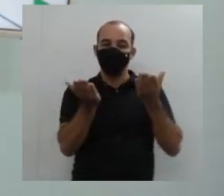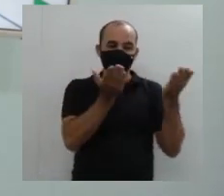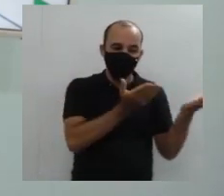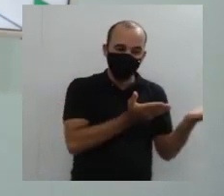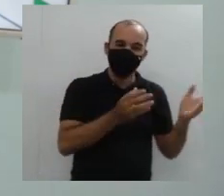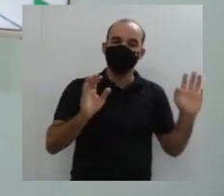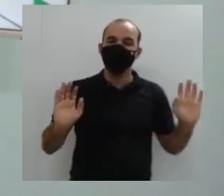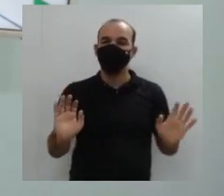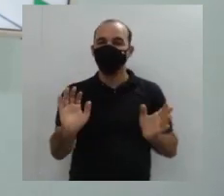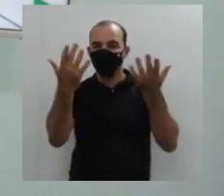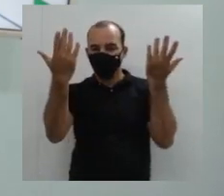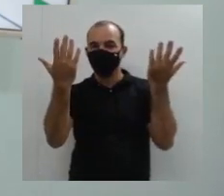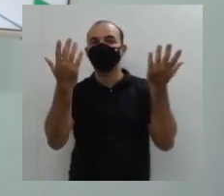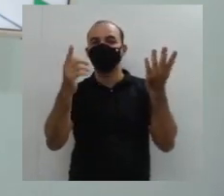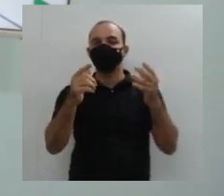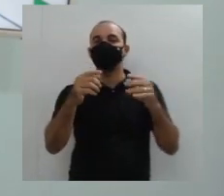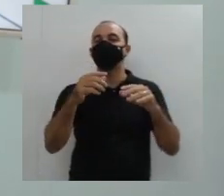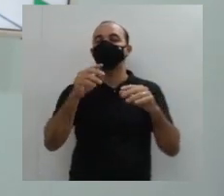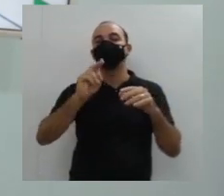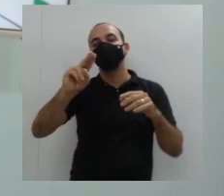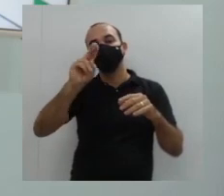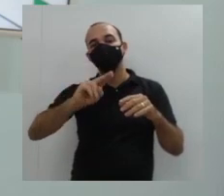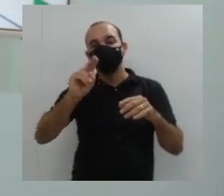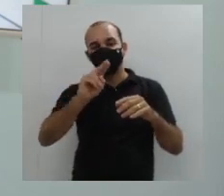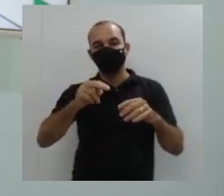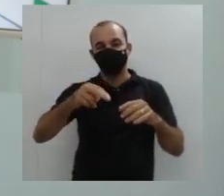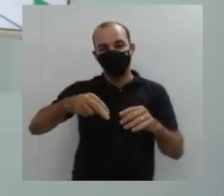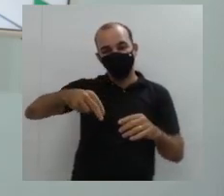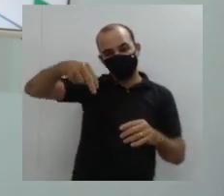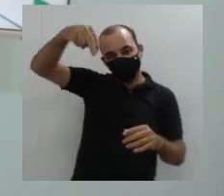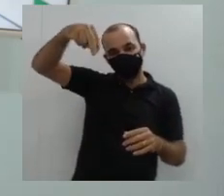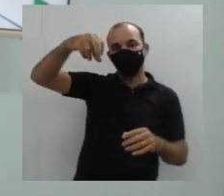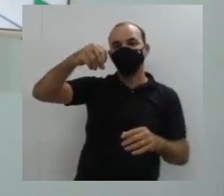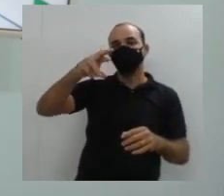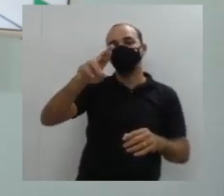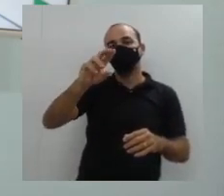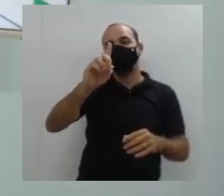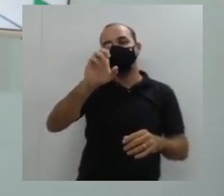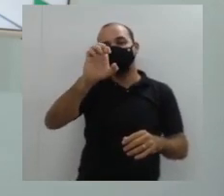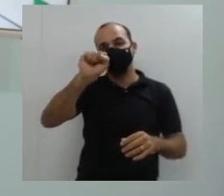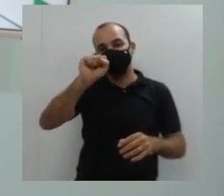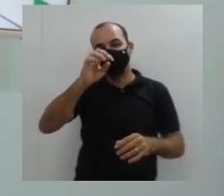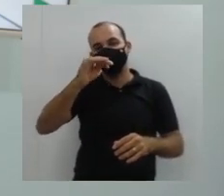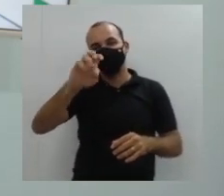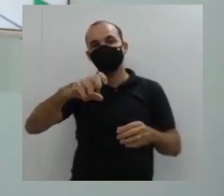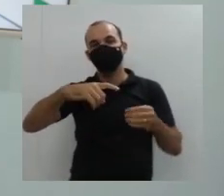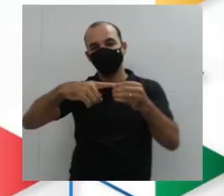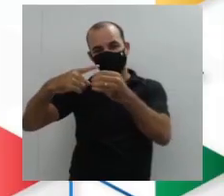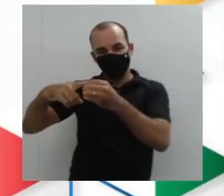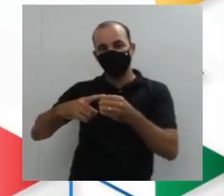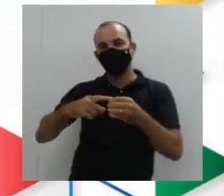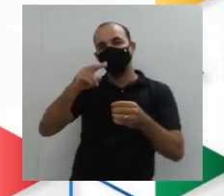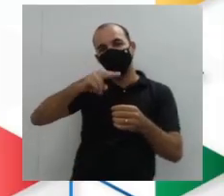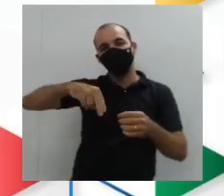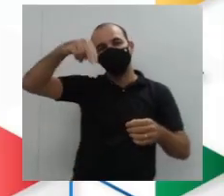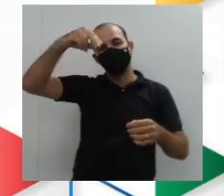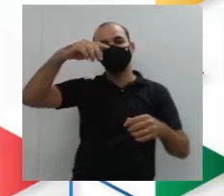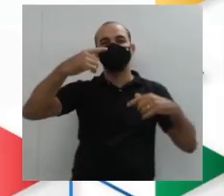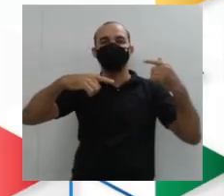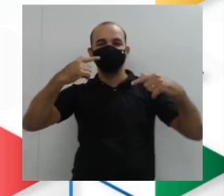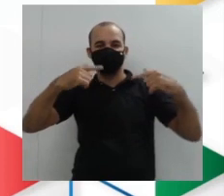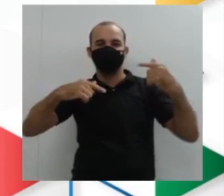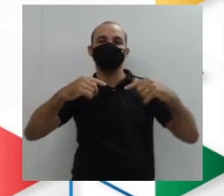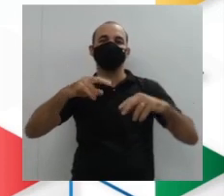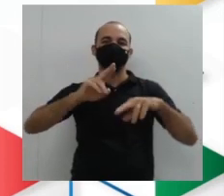linguagem nordestina para fazer menção, referência à época do São João. É importante. Olhem para a